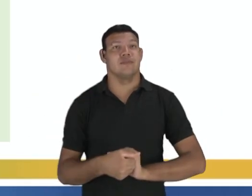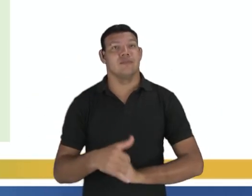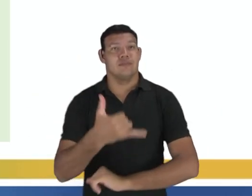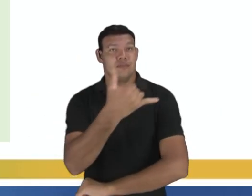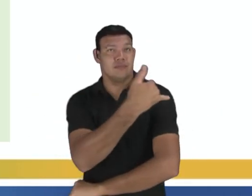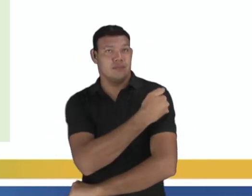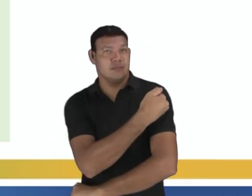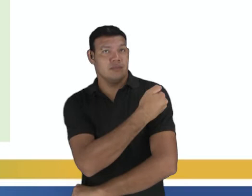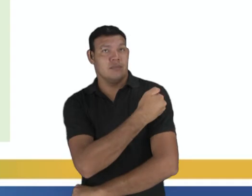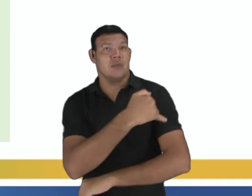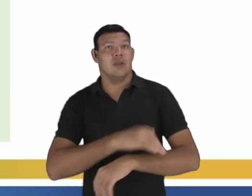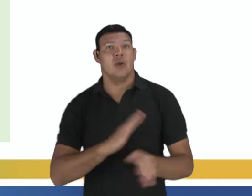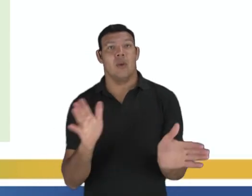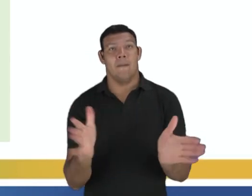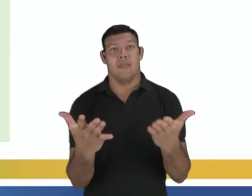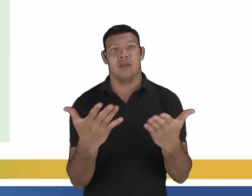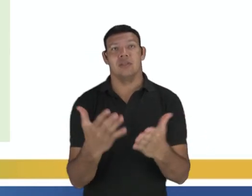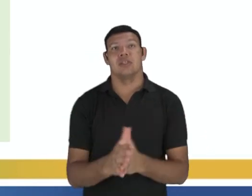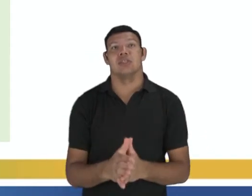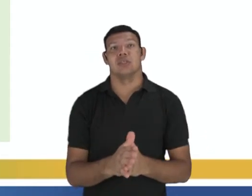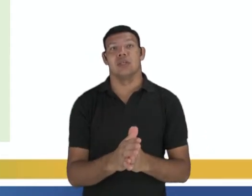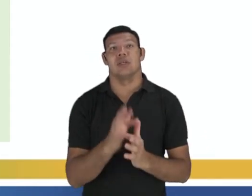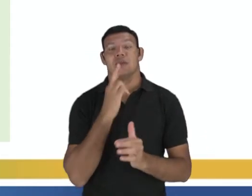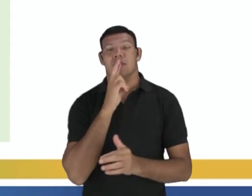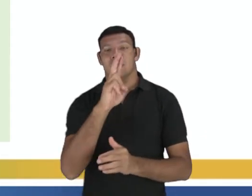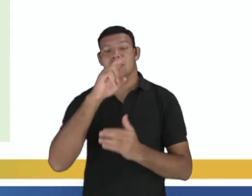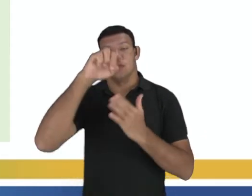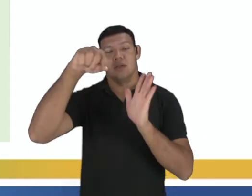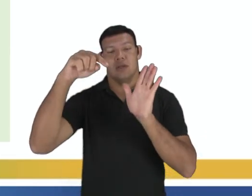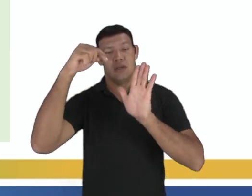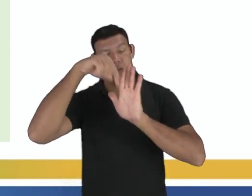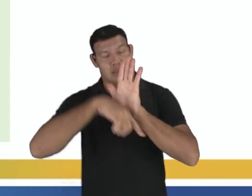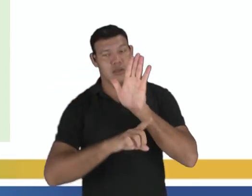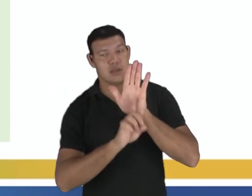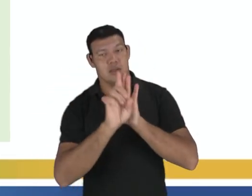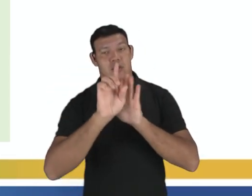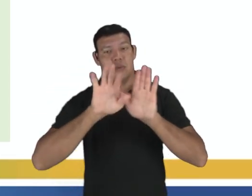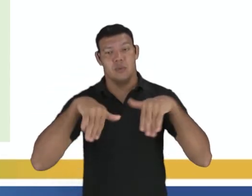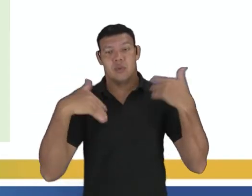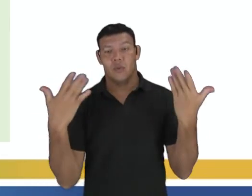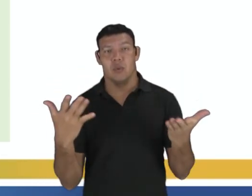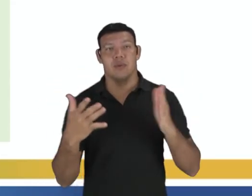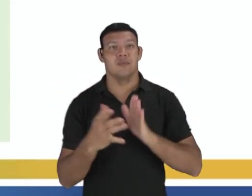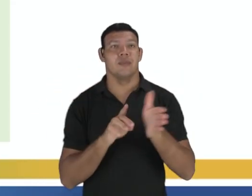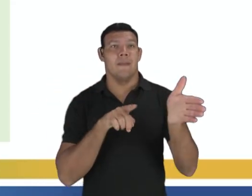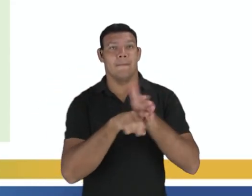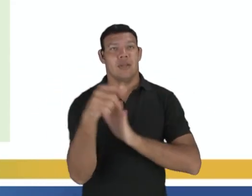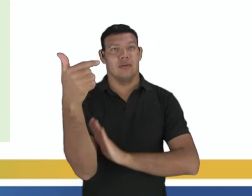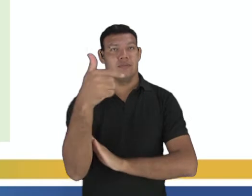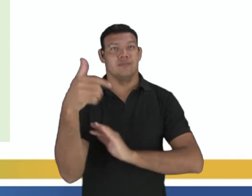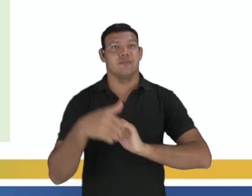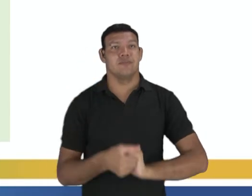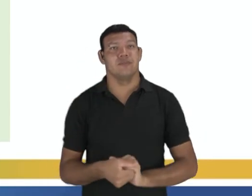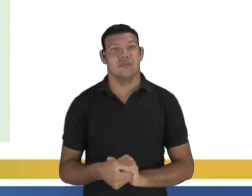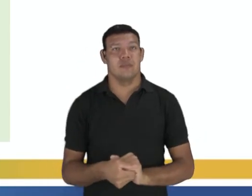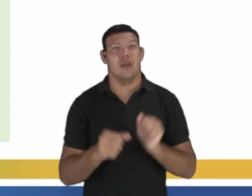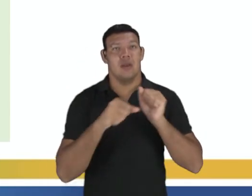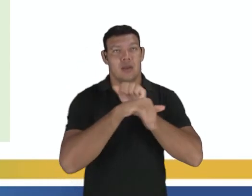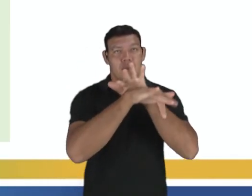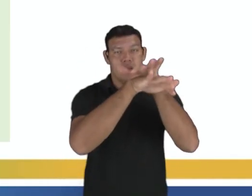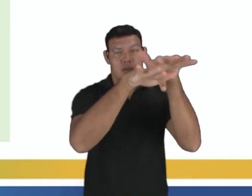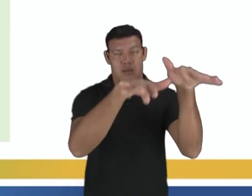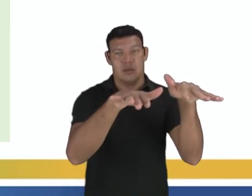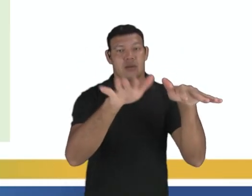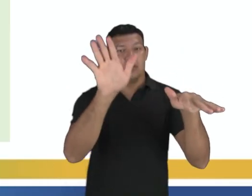pergunta: vacinas estimulam qual tipo de resposta imune? Falei para vocês, né? A 2.